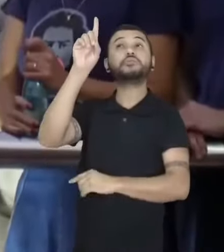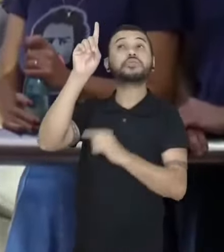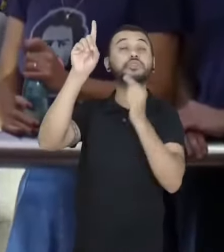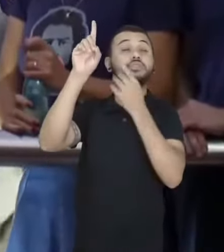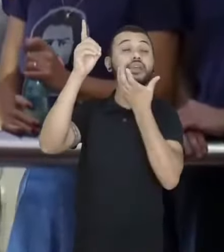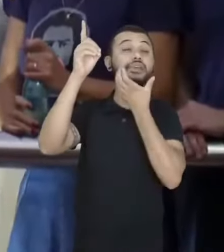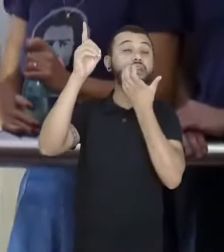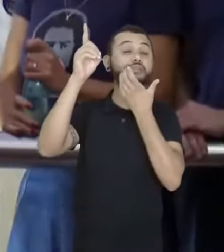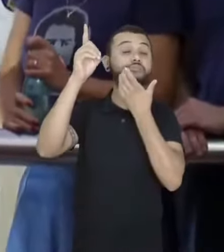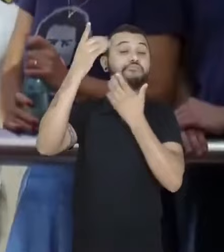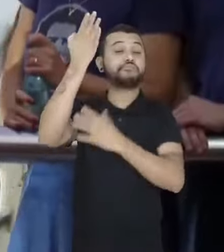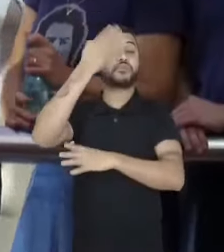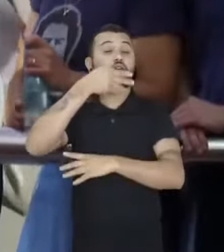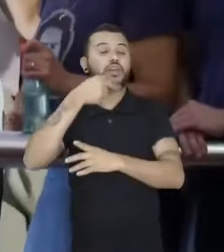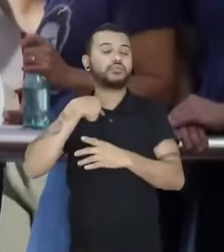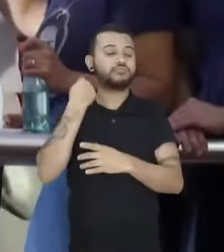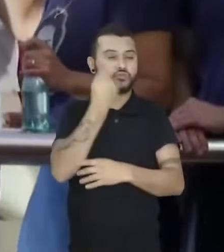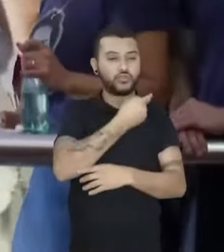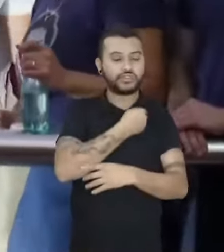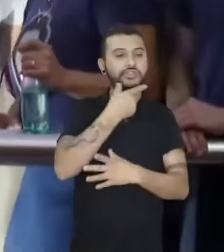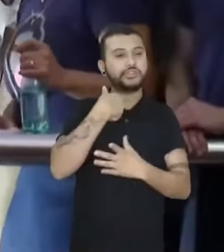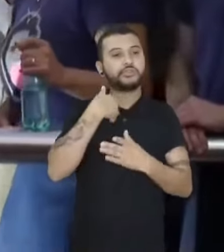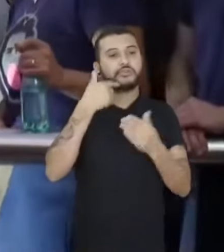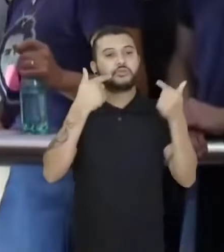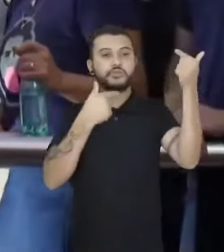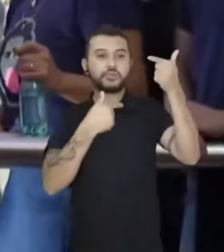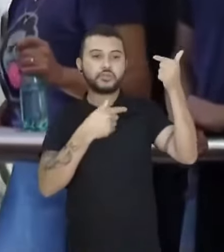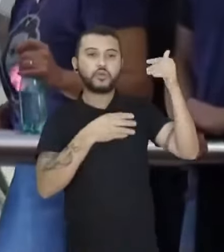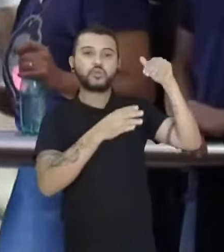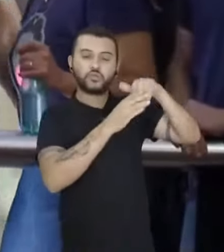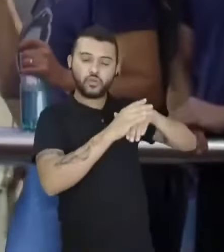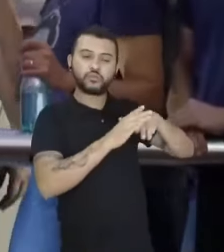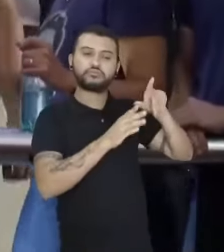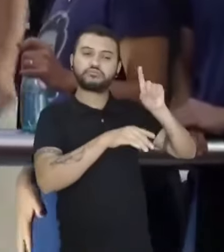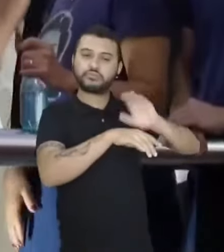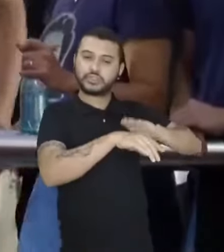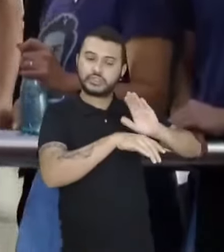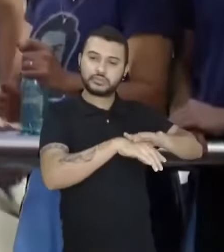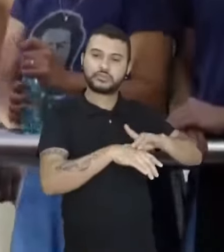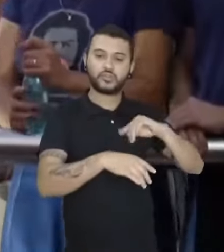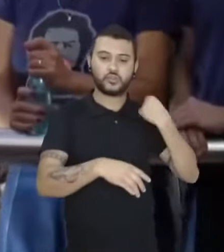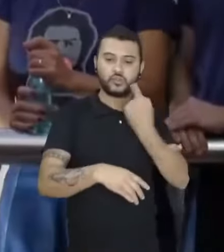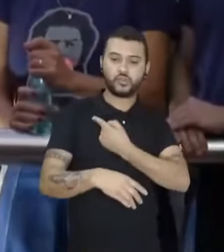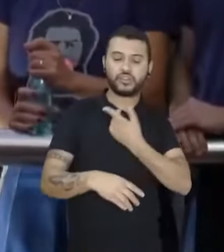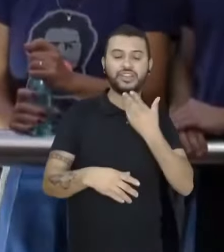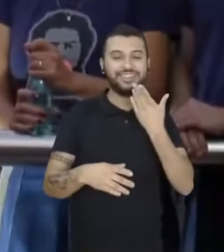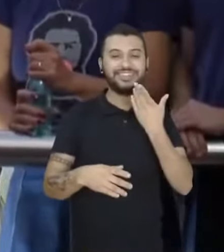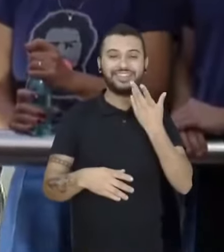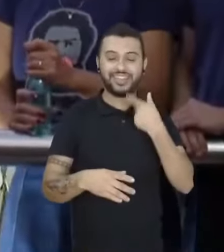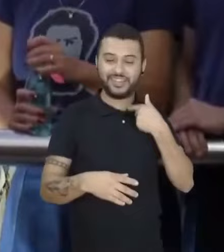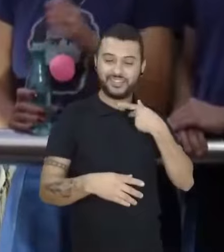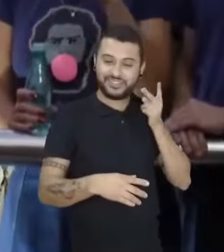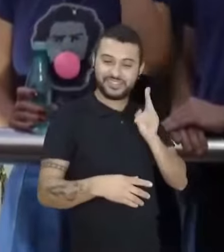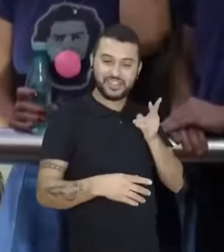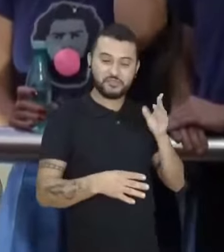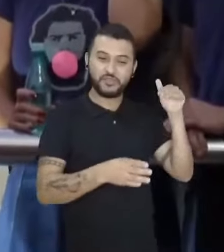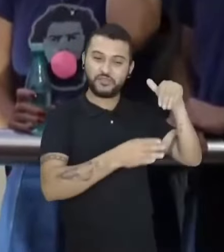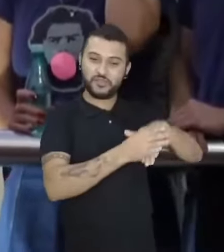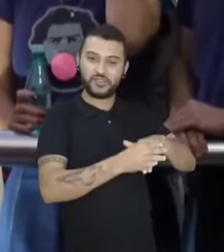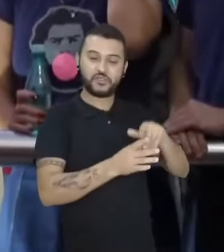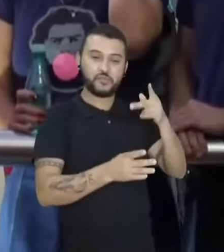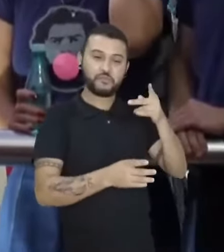colocar à prova, eu vou ter que disputar o segundo turno. Aliás, todas as eleições que eu disputei o